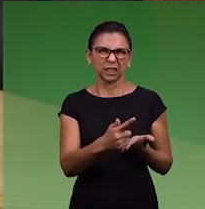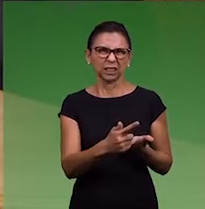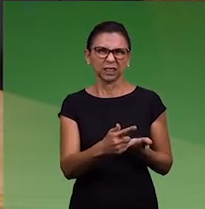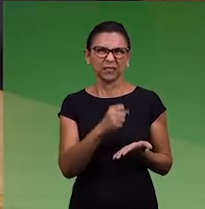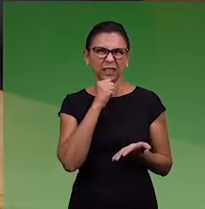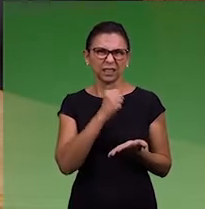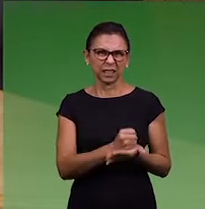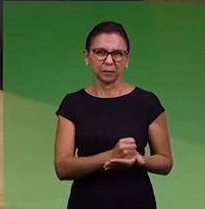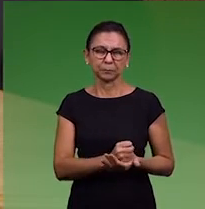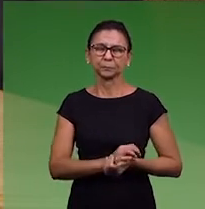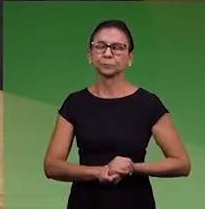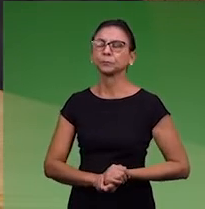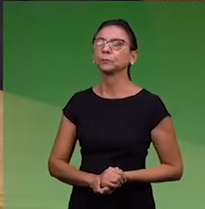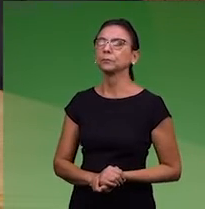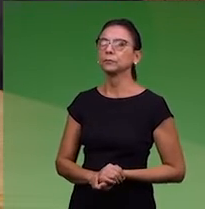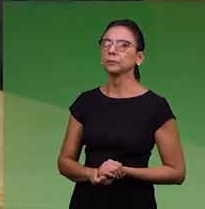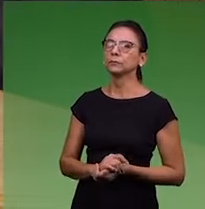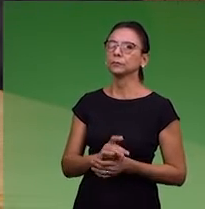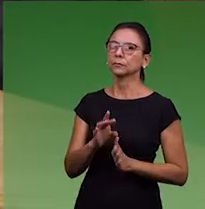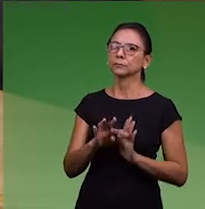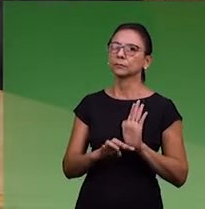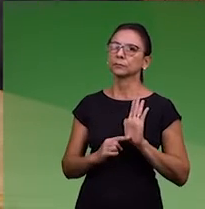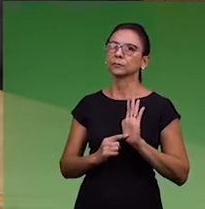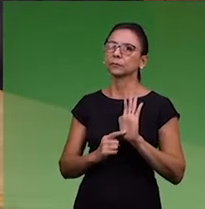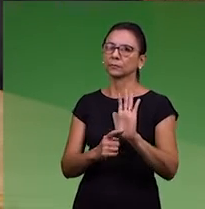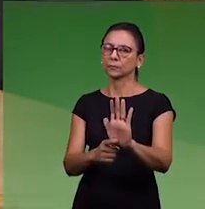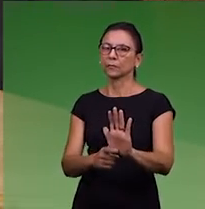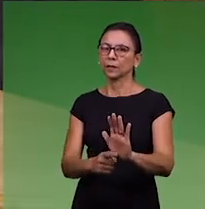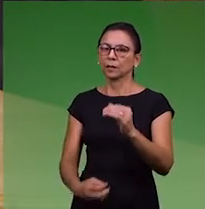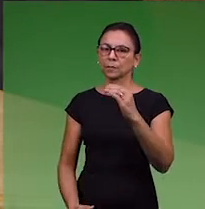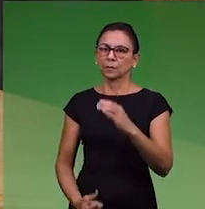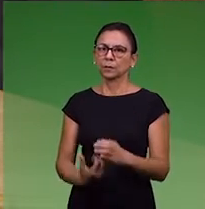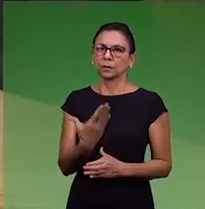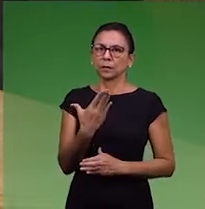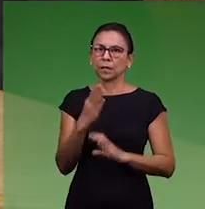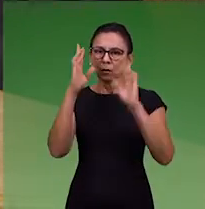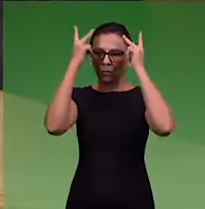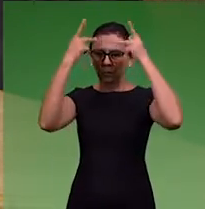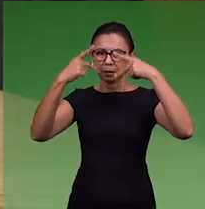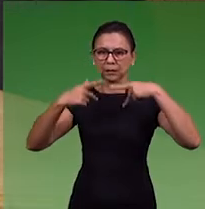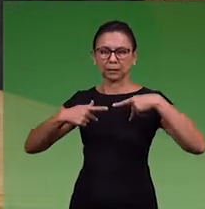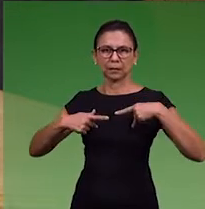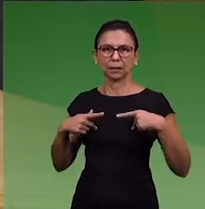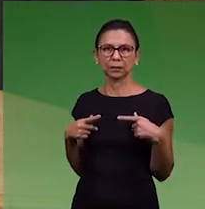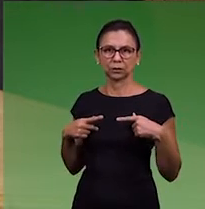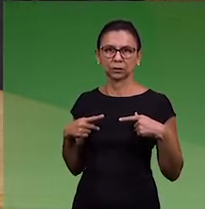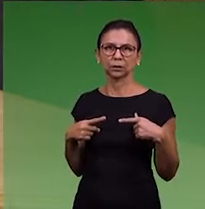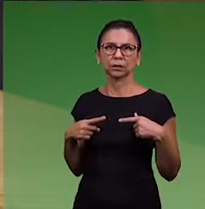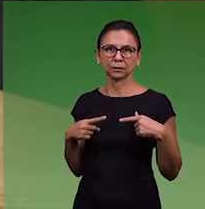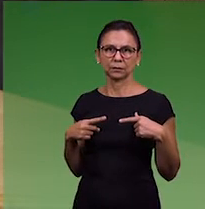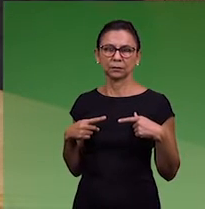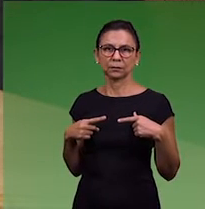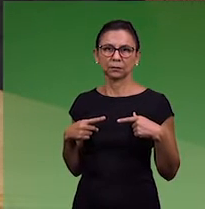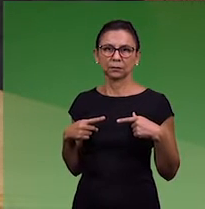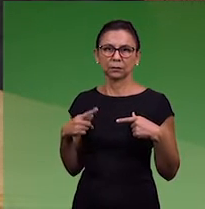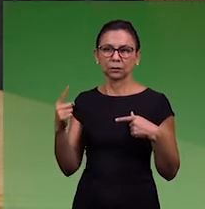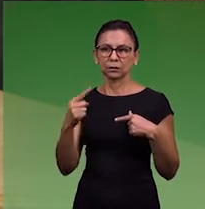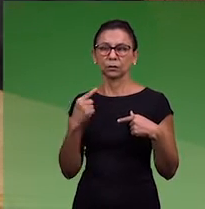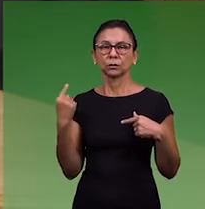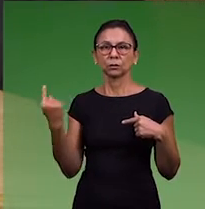diz assim, façamos o homem à nossa imagem e semelhança. Quem era? Nossa